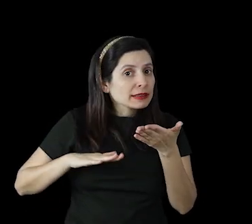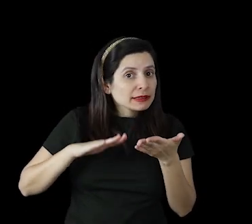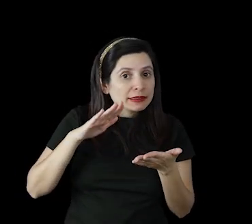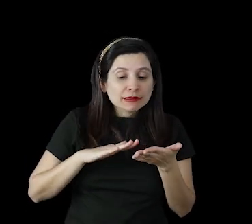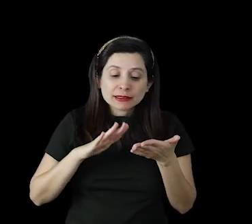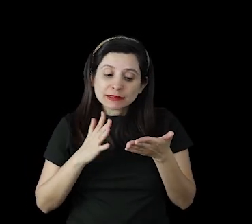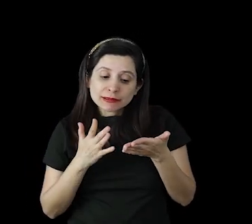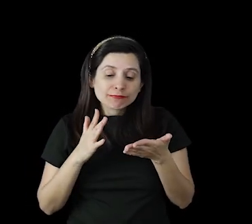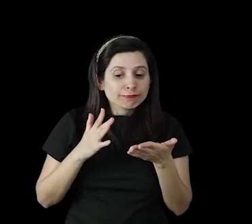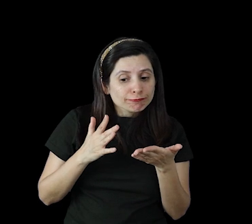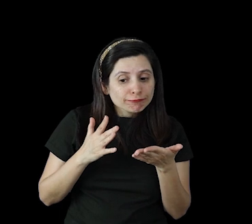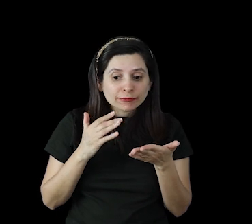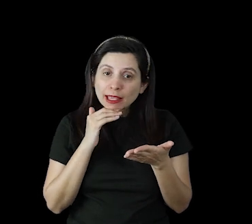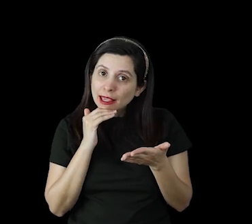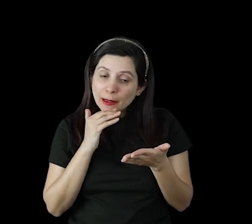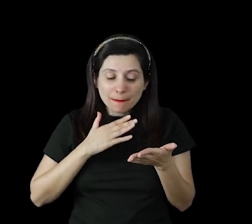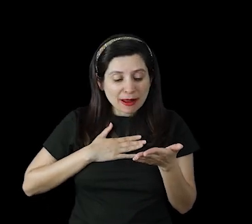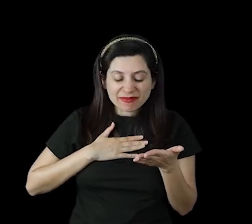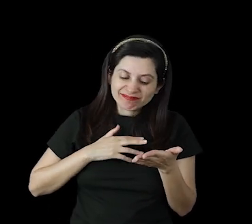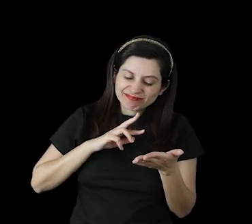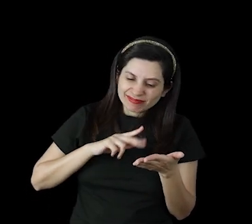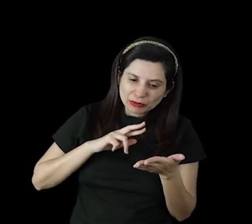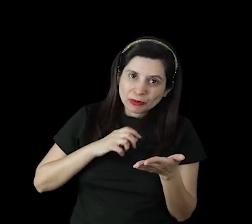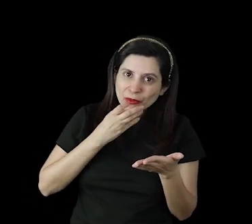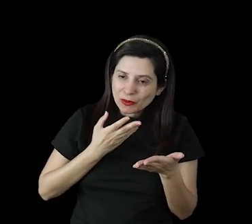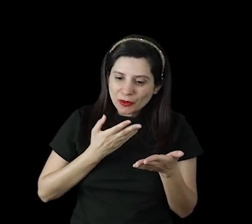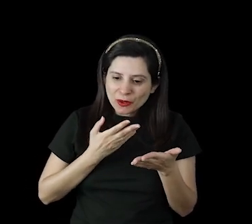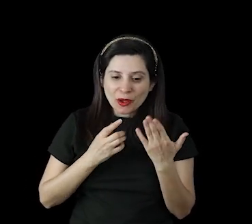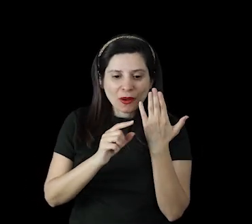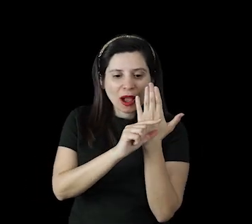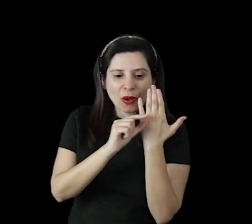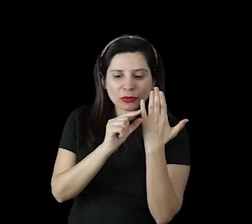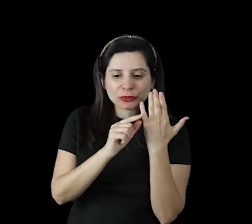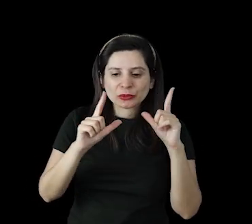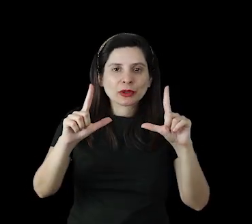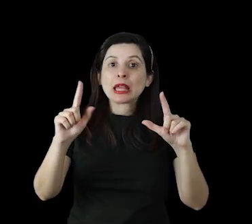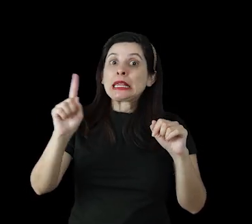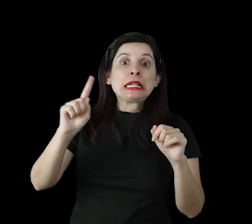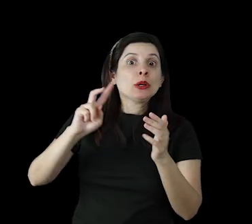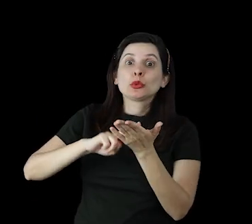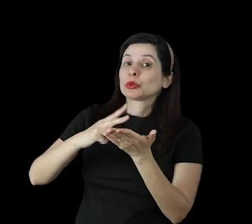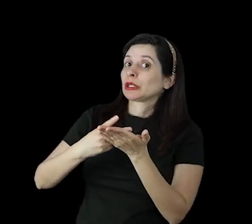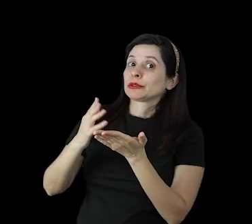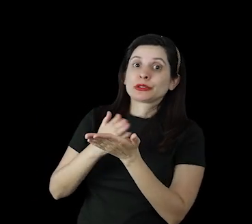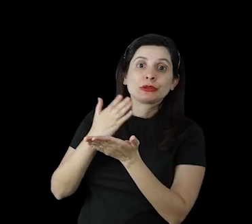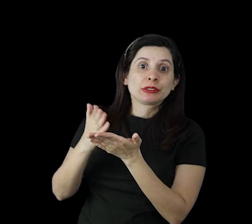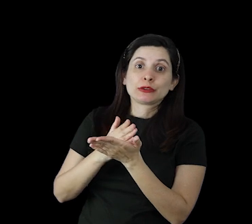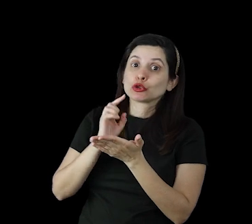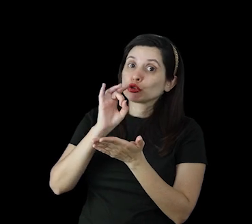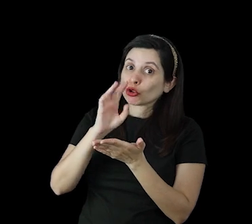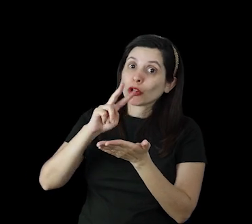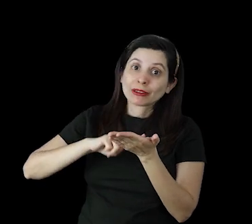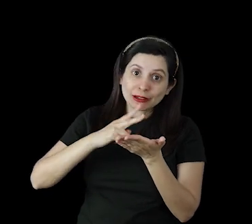Talvez para mim não seja, mas o Nutshell Technique. Não, eu não traduzi o livro, eu só traduzi para eu dar aula,